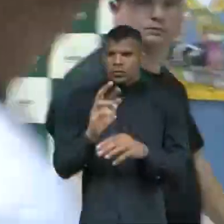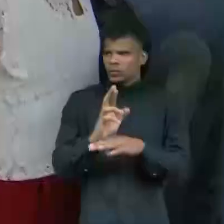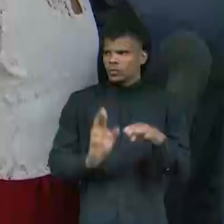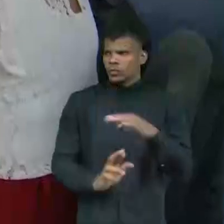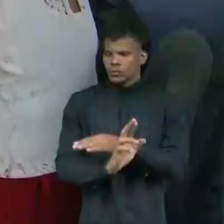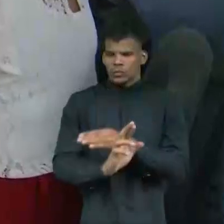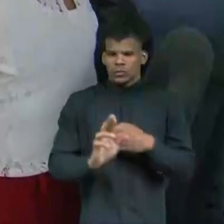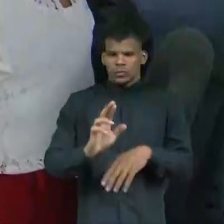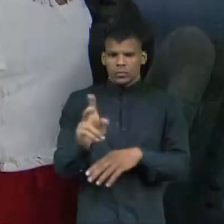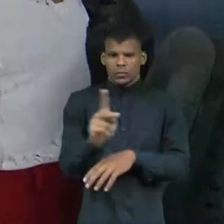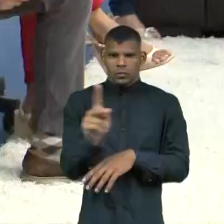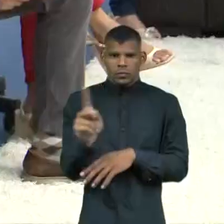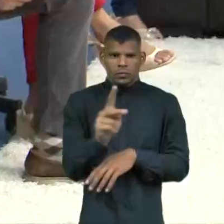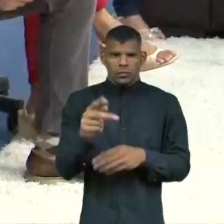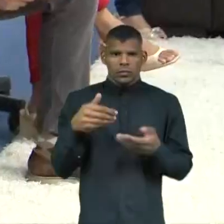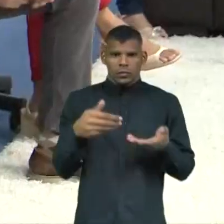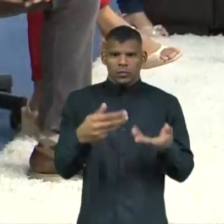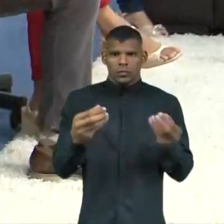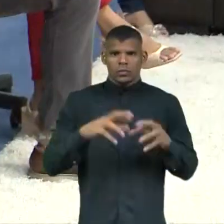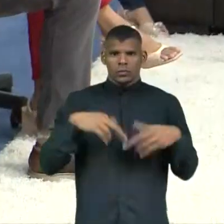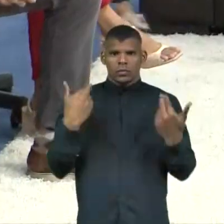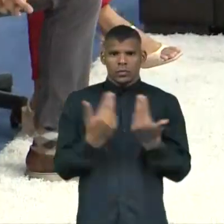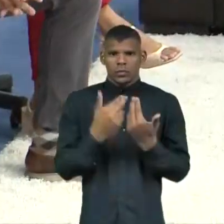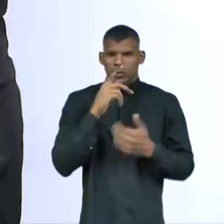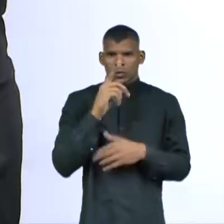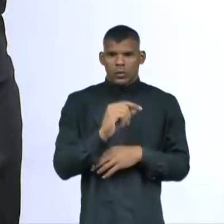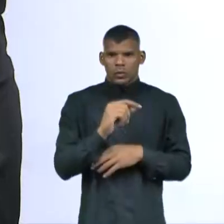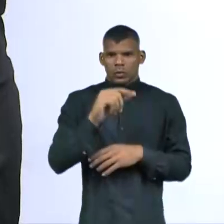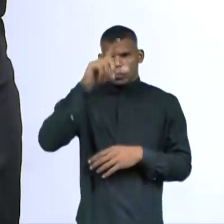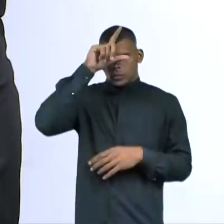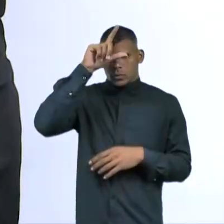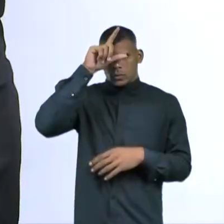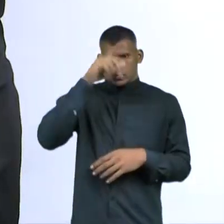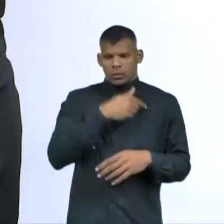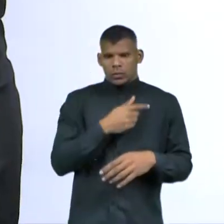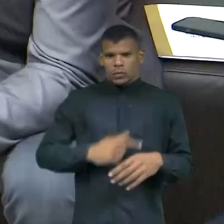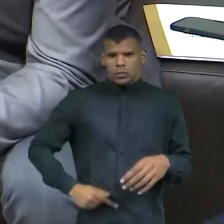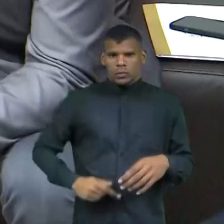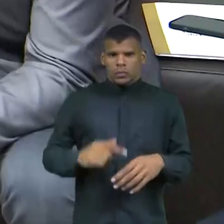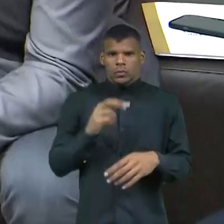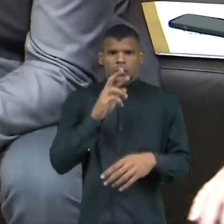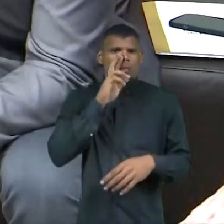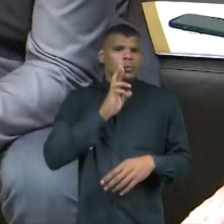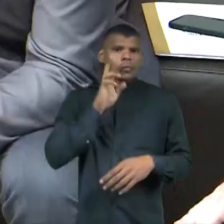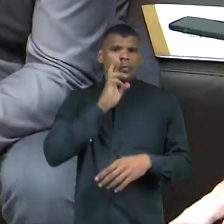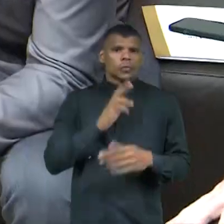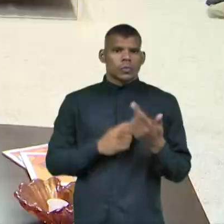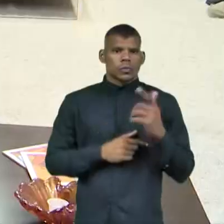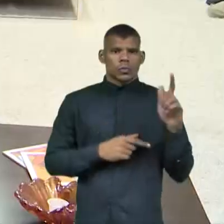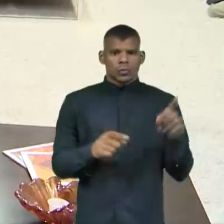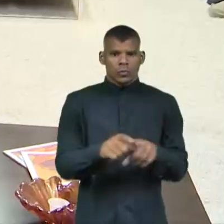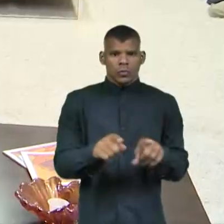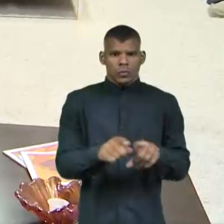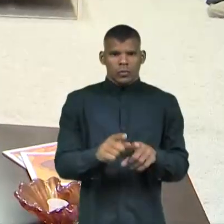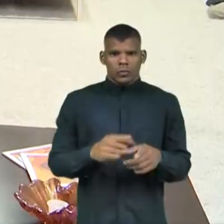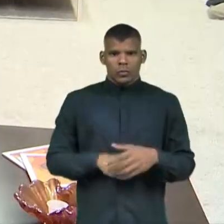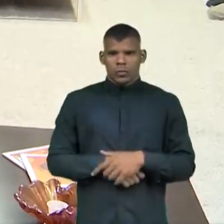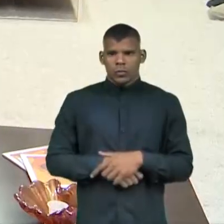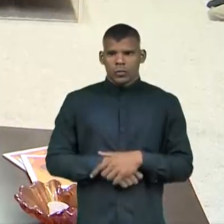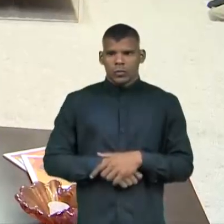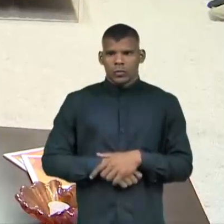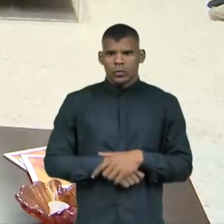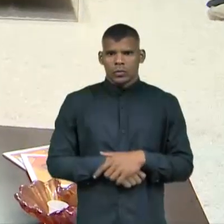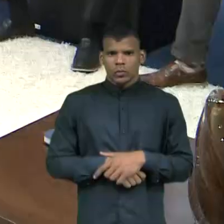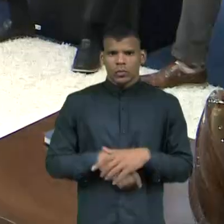professores foram recebidos em reunião pelo líder do governo na casa, deputado Romeu Aldighieri, e outros parlamentares. Com o encerramento da